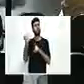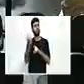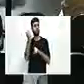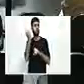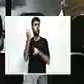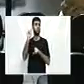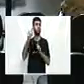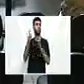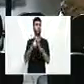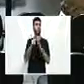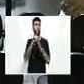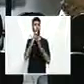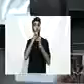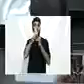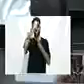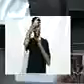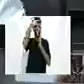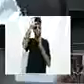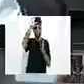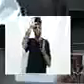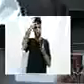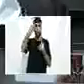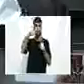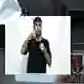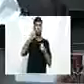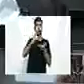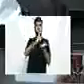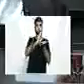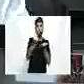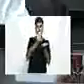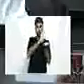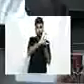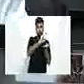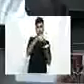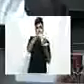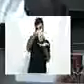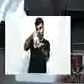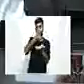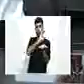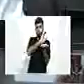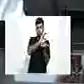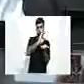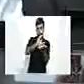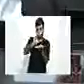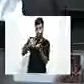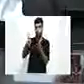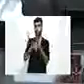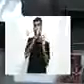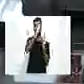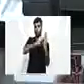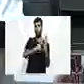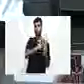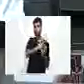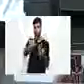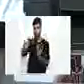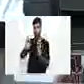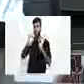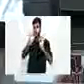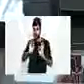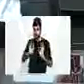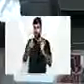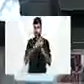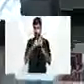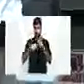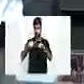que o Executivo a prefeitura Repassa a certas entidades que tem as documentações e serviços legalmente prestados no